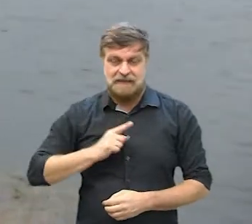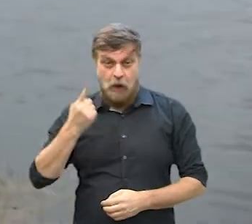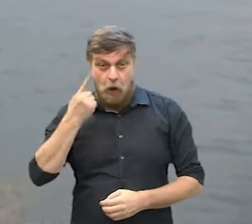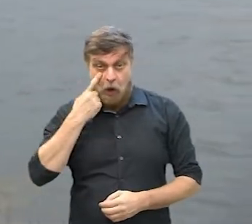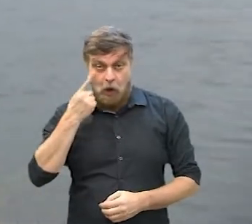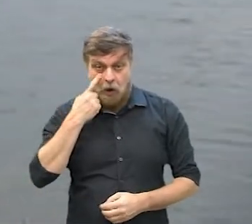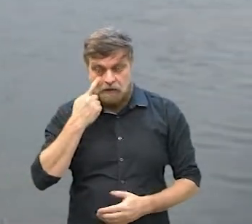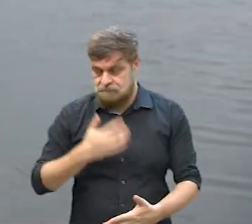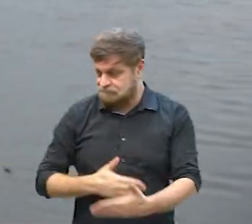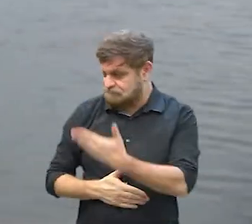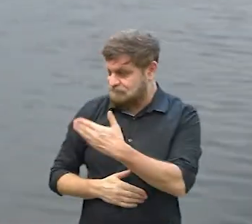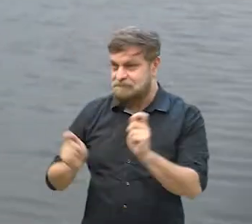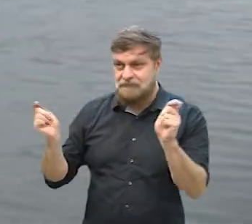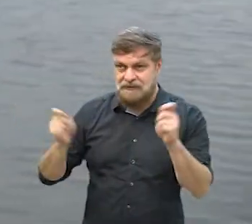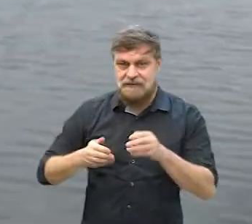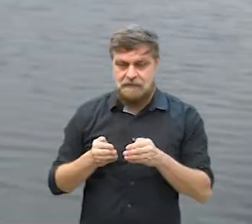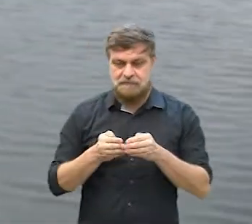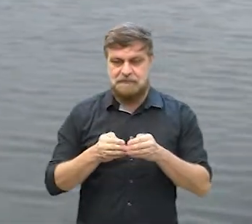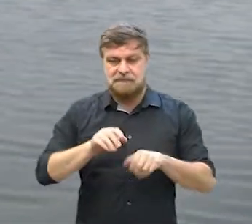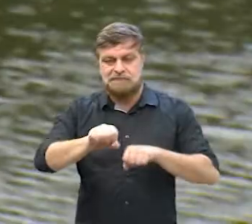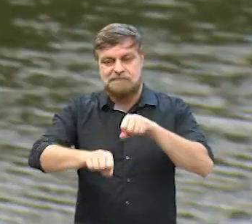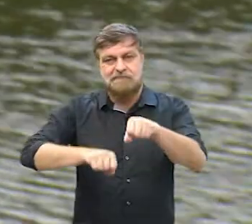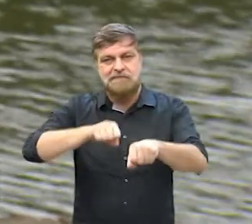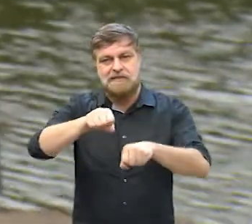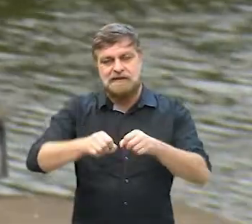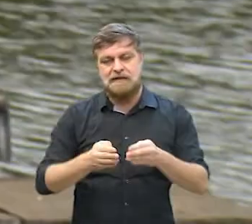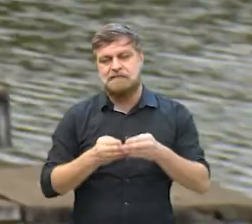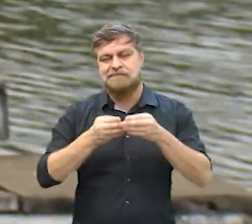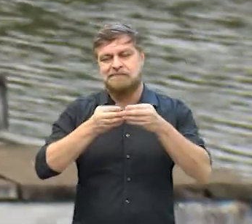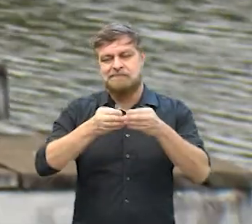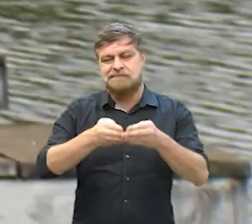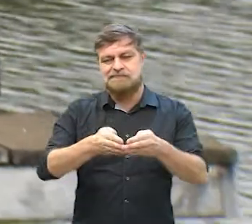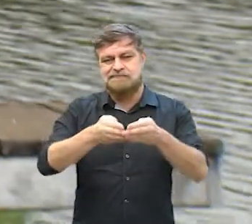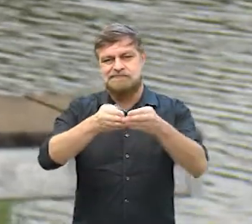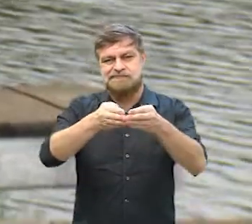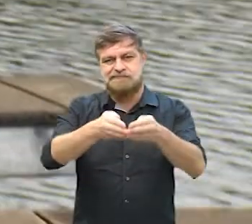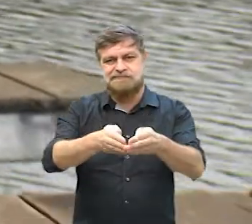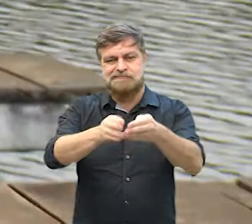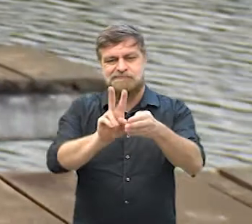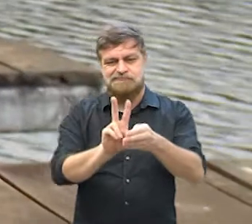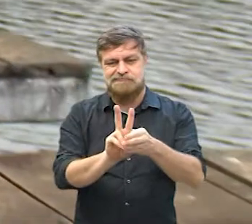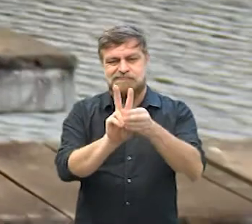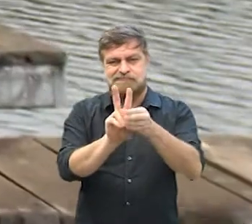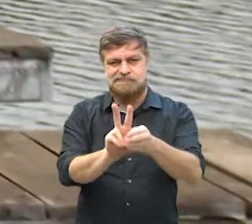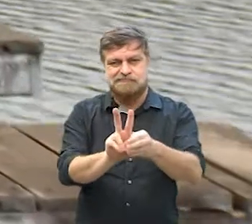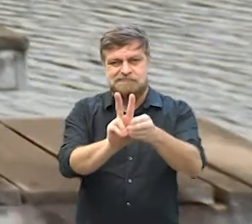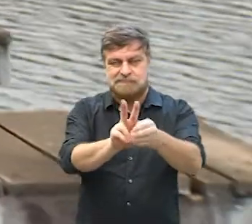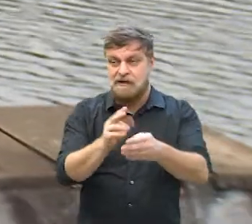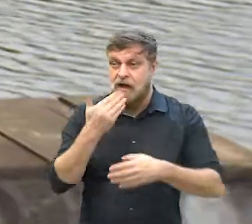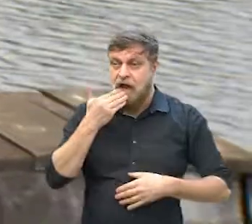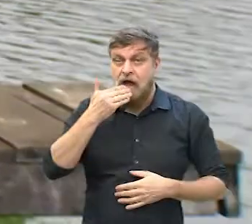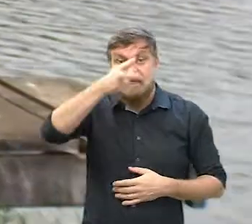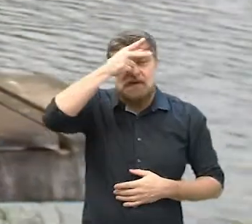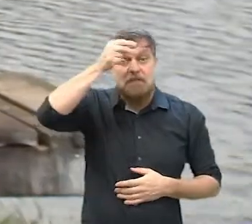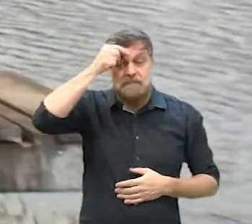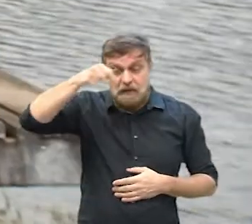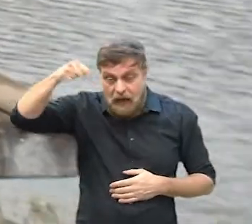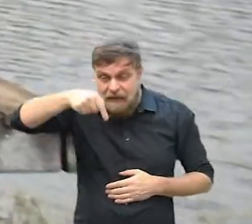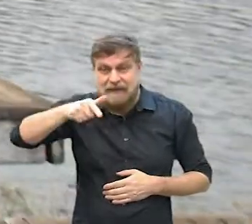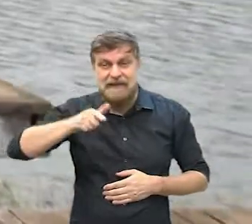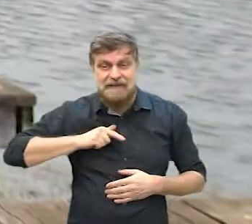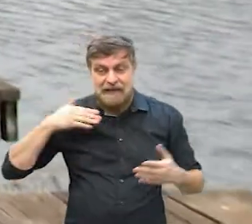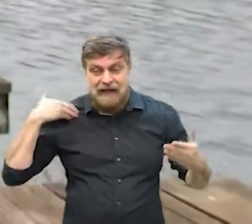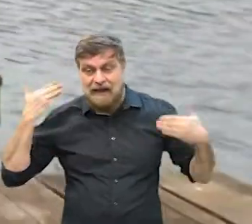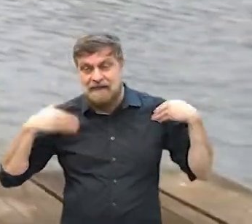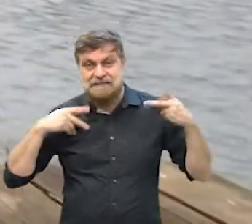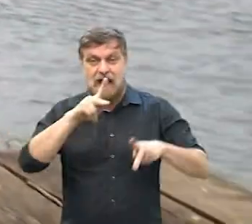inclusive baias aqui que servem o que serviriam para pedalinho e nós pedimos para o prefeito também é que faça ativação dessa